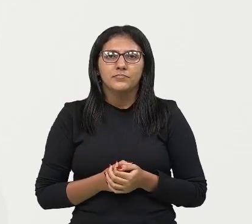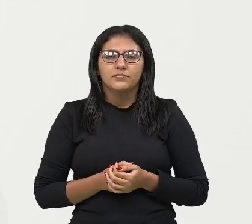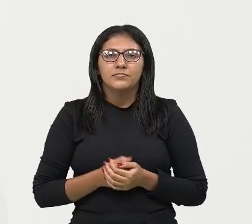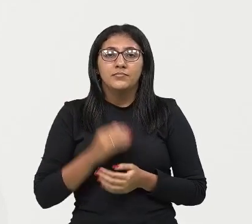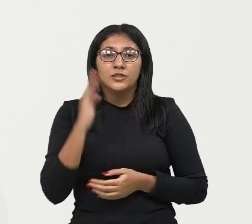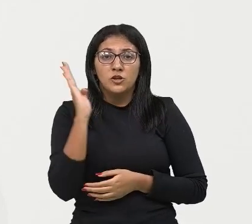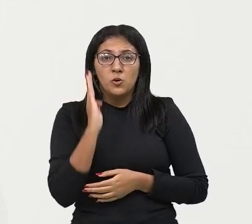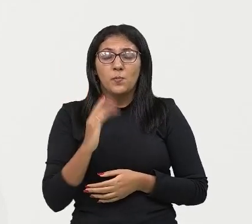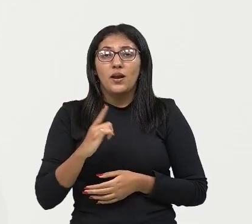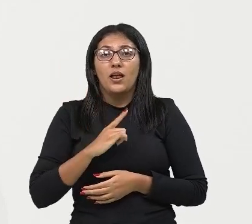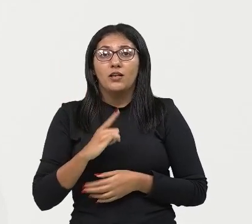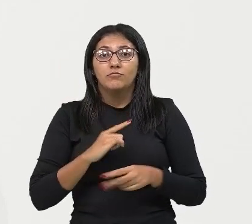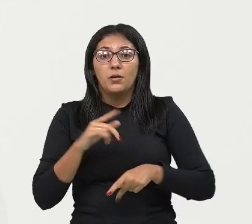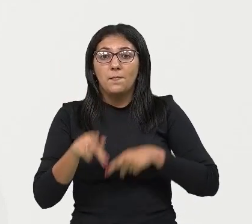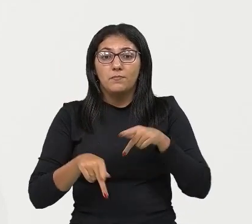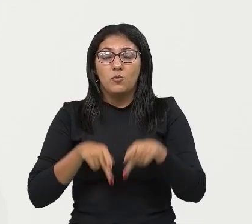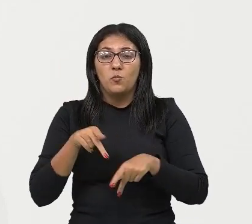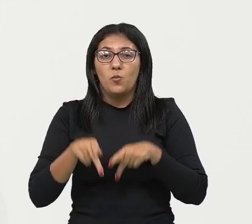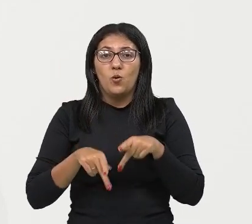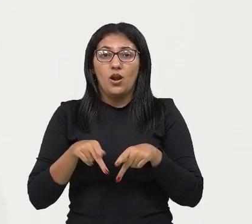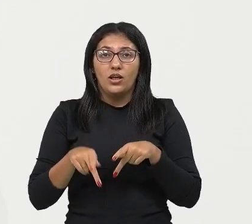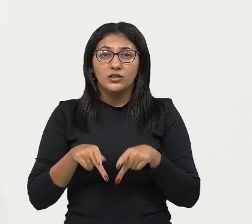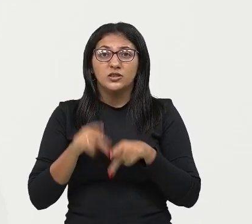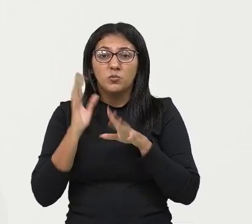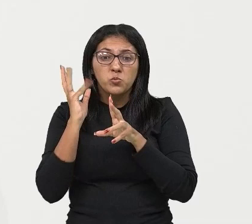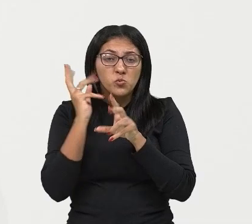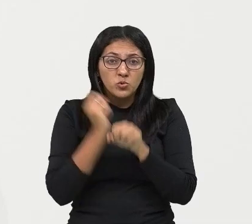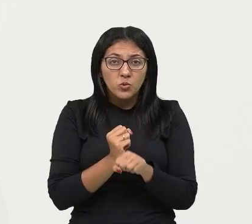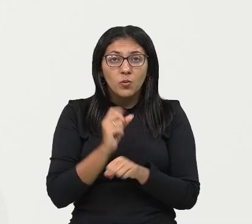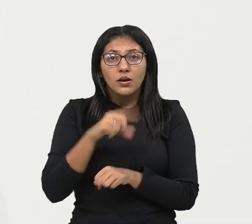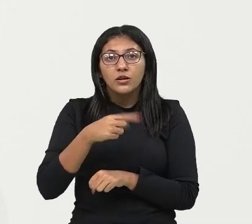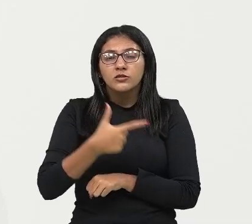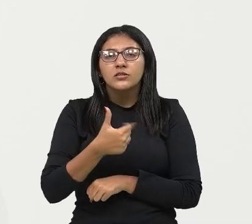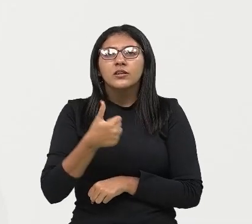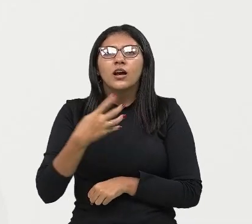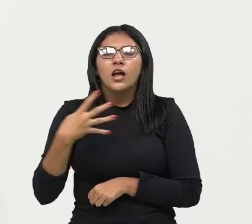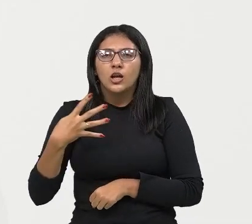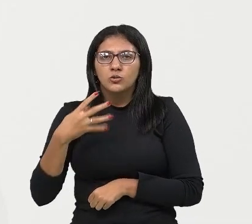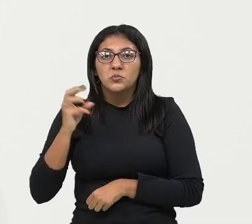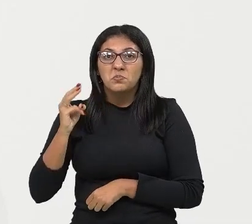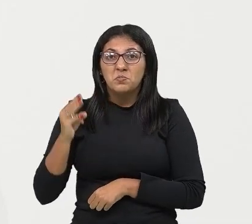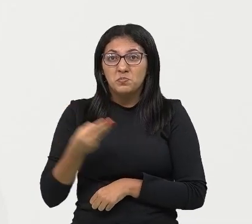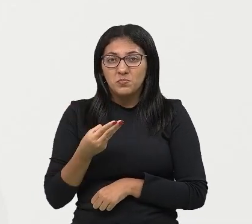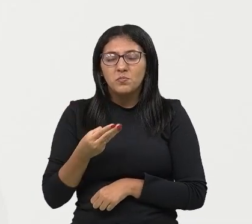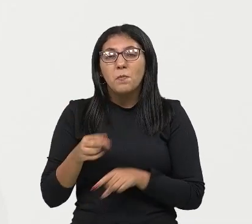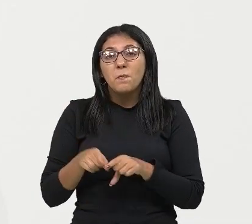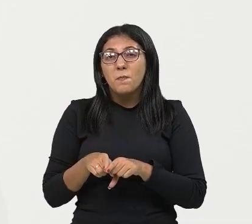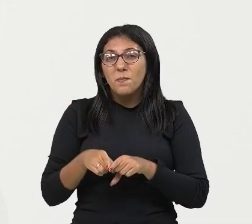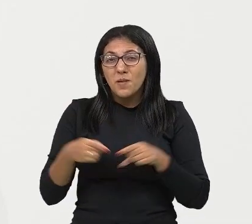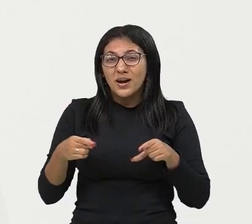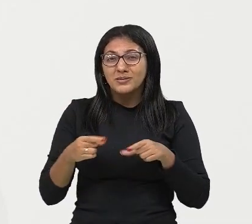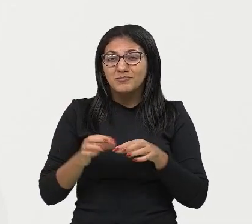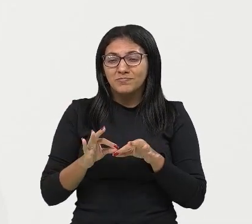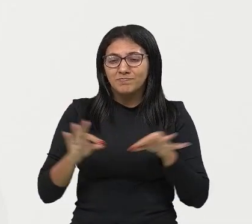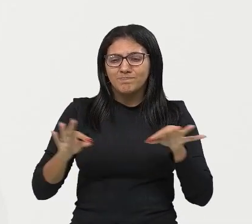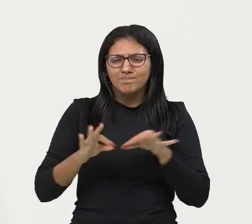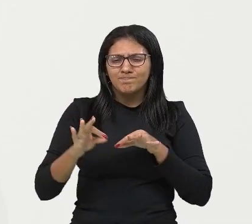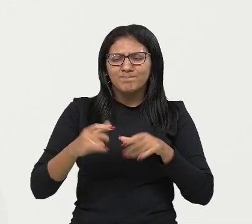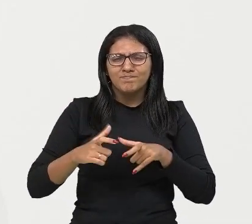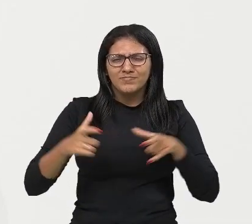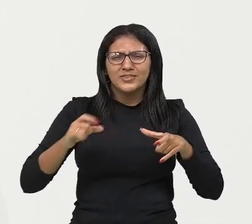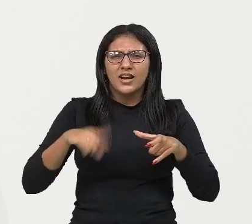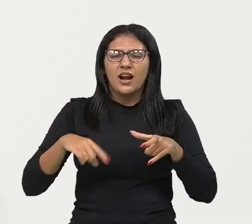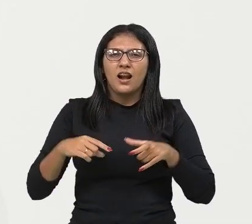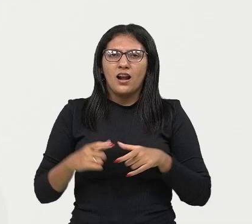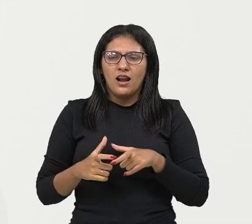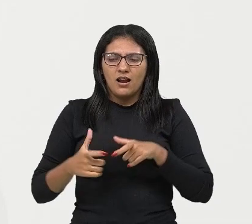grande população absoluta, que é 214 milhões, porém o território ele é muito extenso, 8 milhões